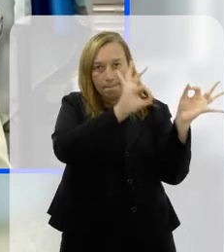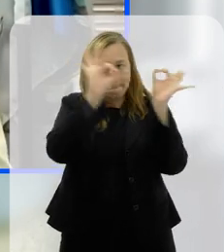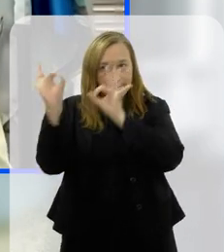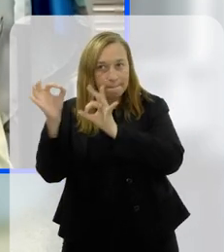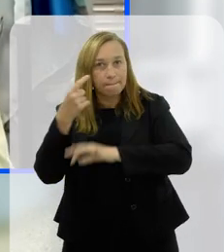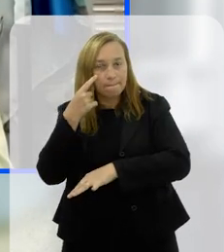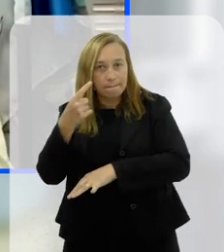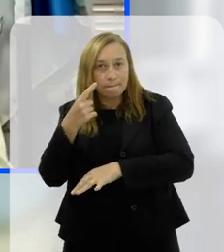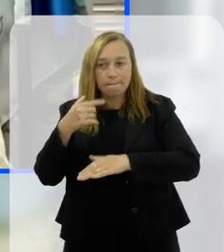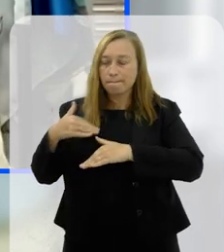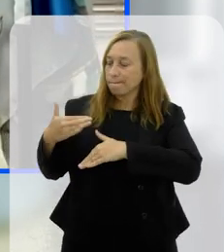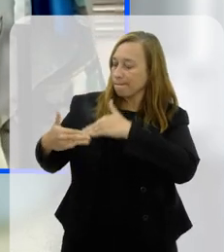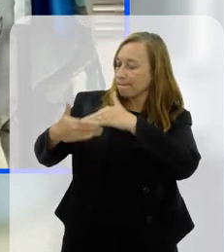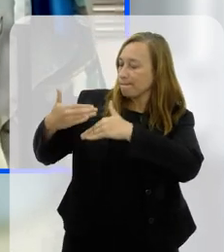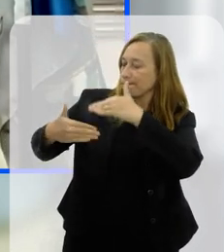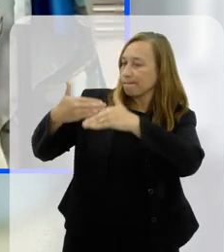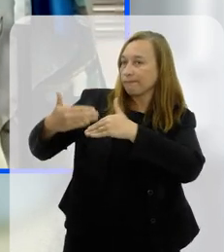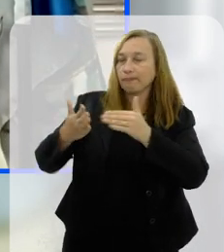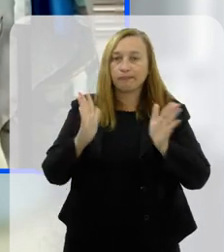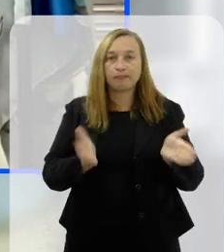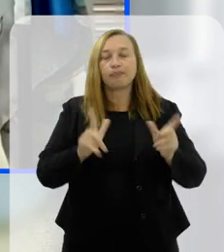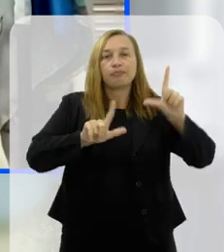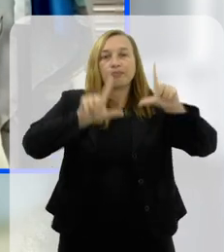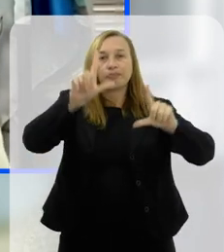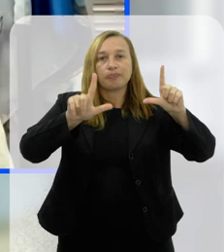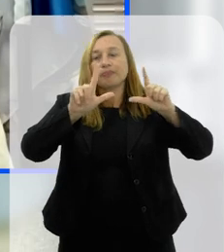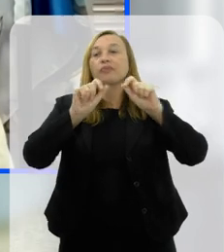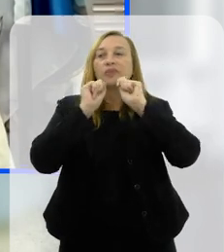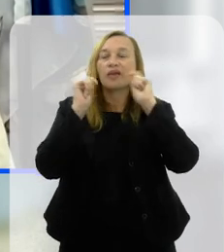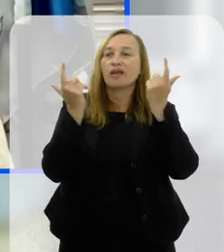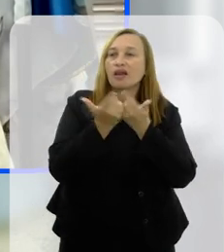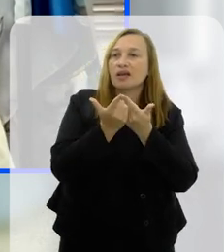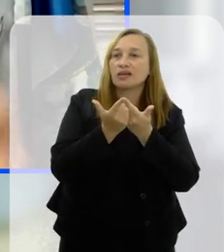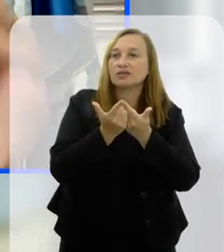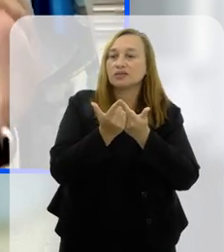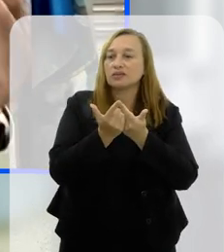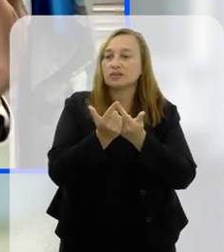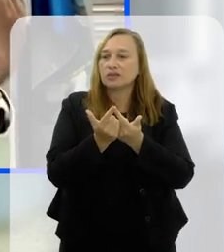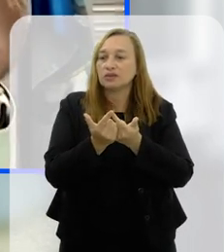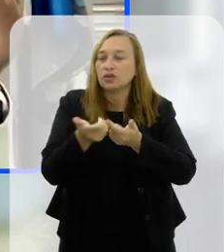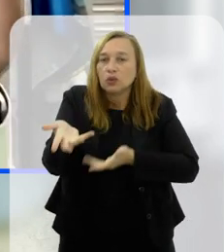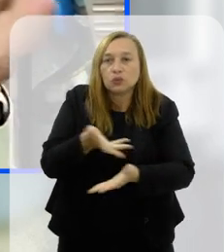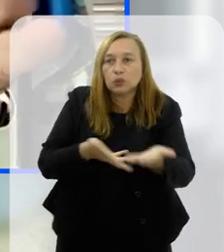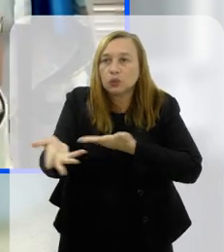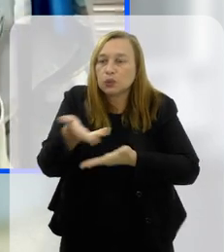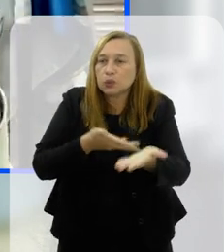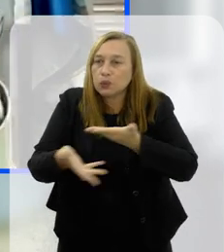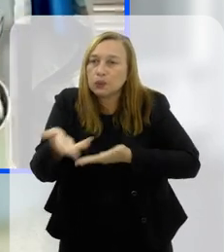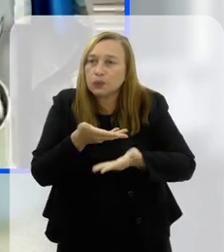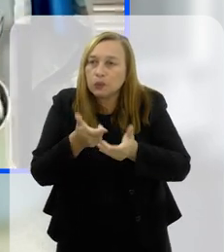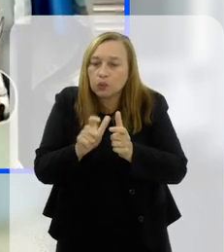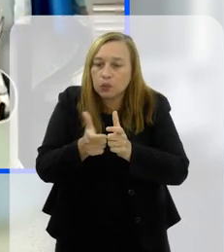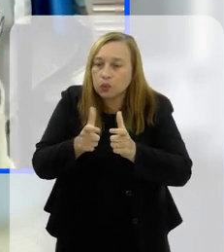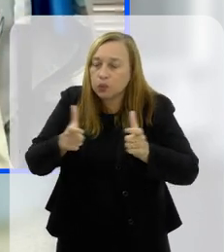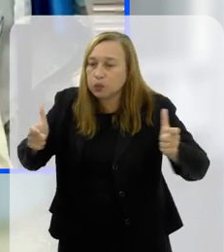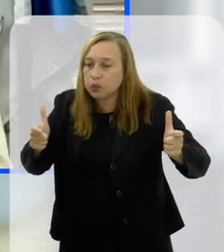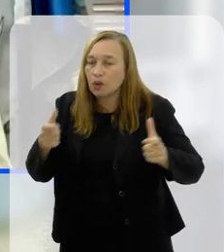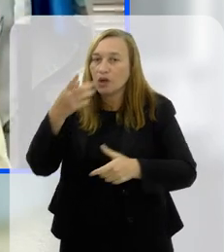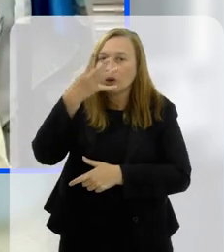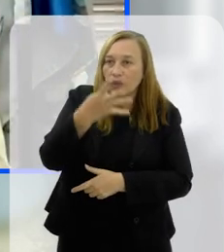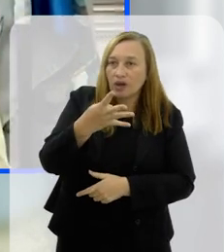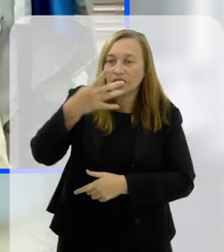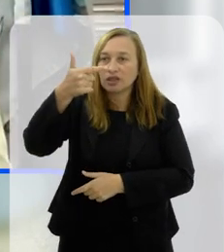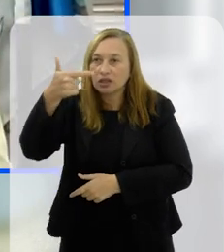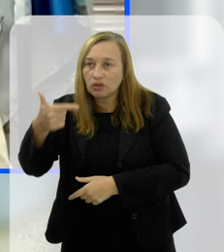assisto né então eu tô vendo que a evolução hoje da TV alerge é uma dinâmica muito grande estamos em